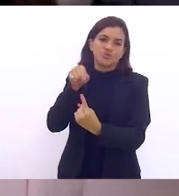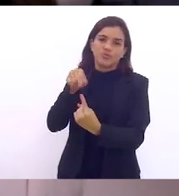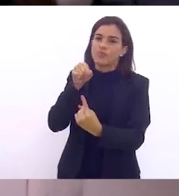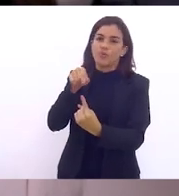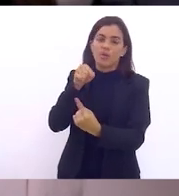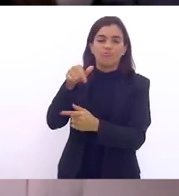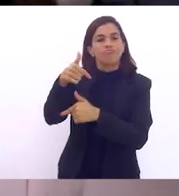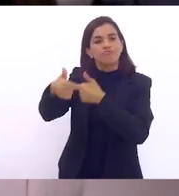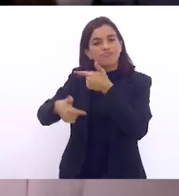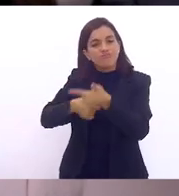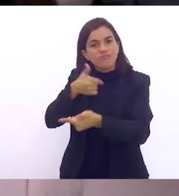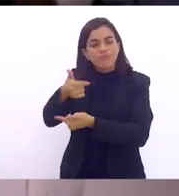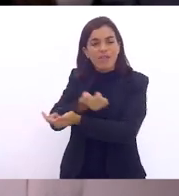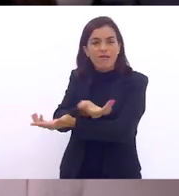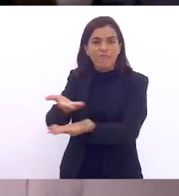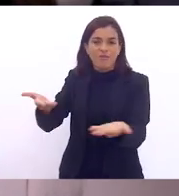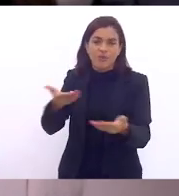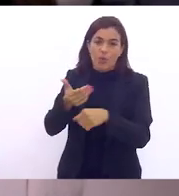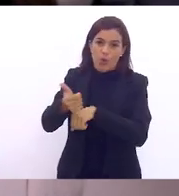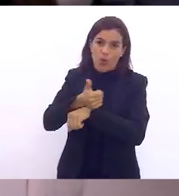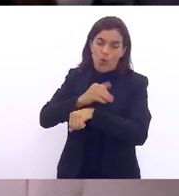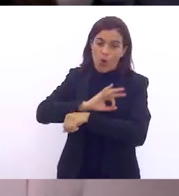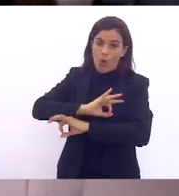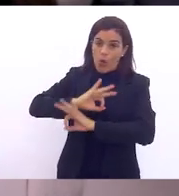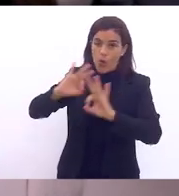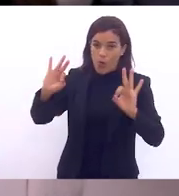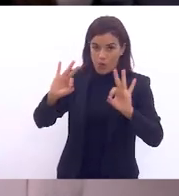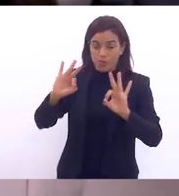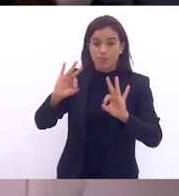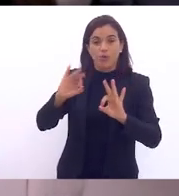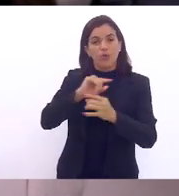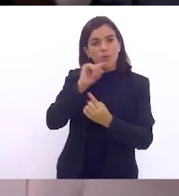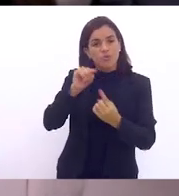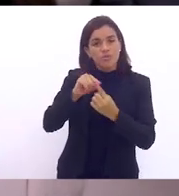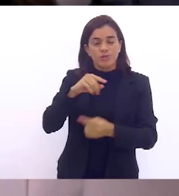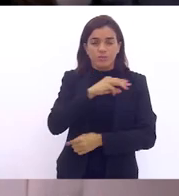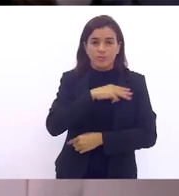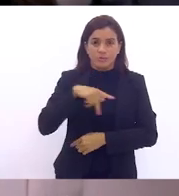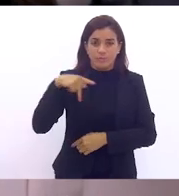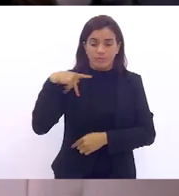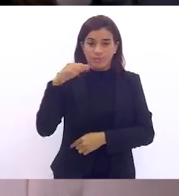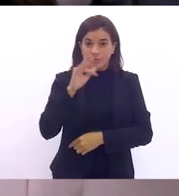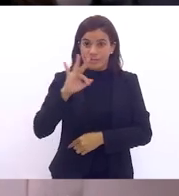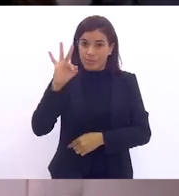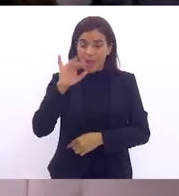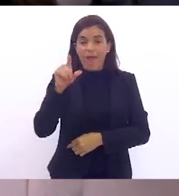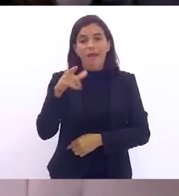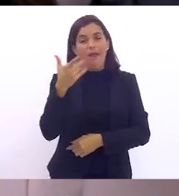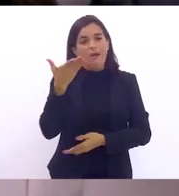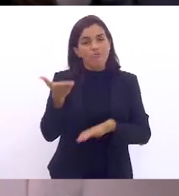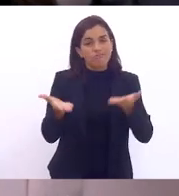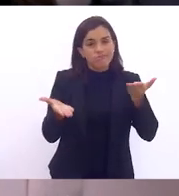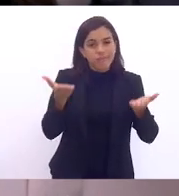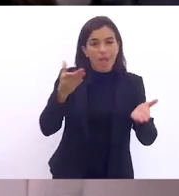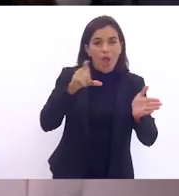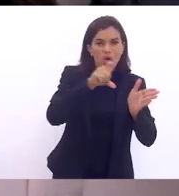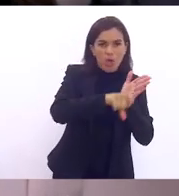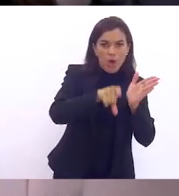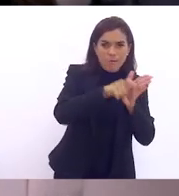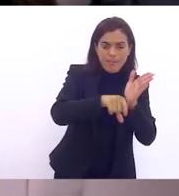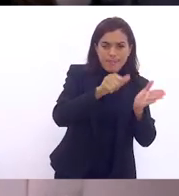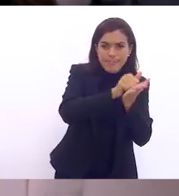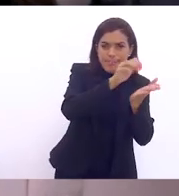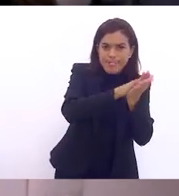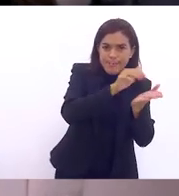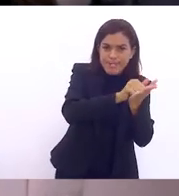do da perspectiva aqui do Ministério Público Federal É de fato essa balança entre a cobrança de multa